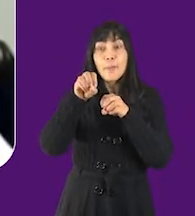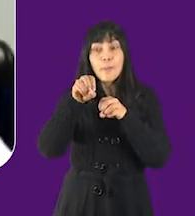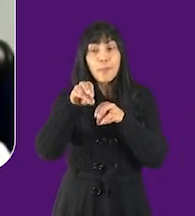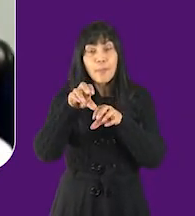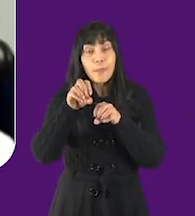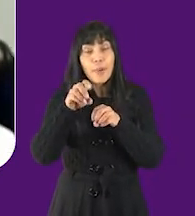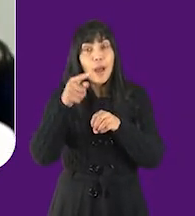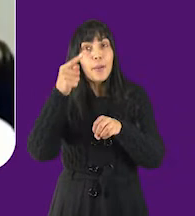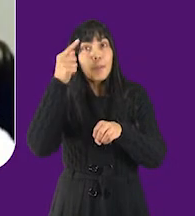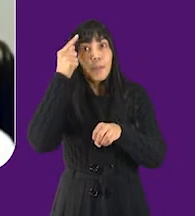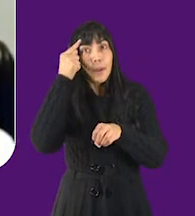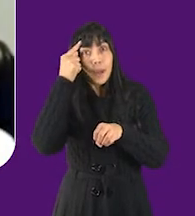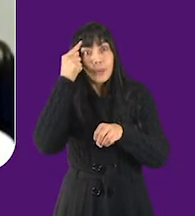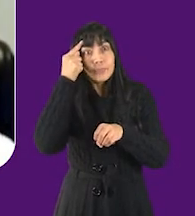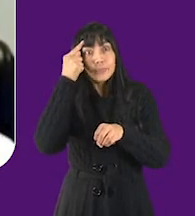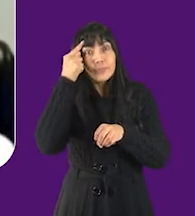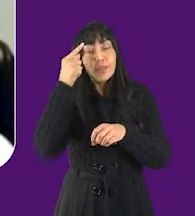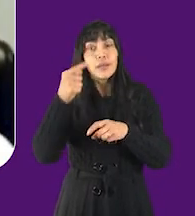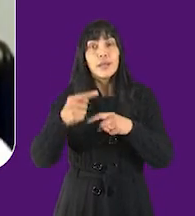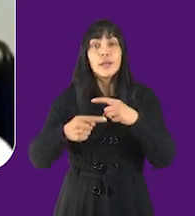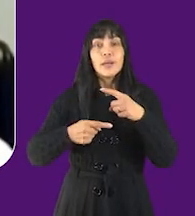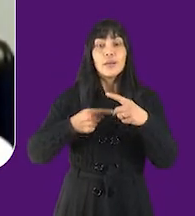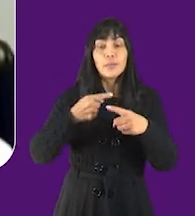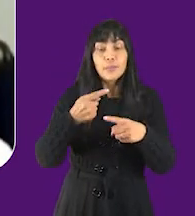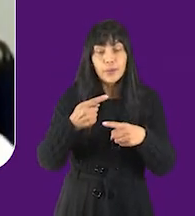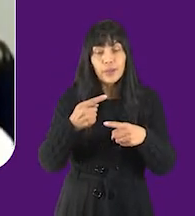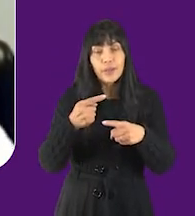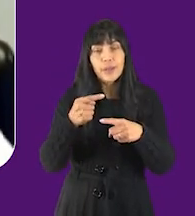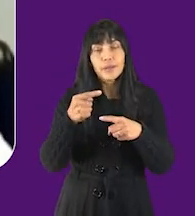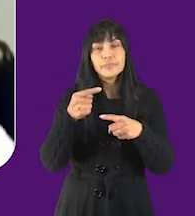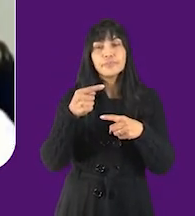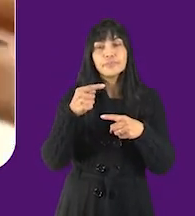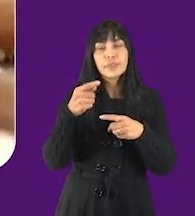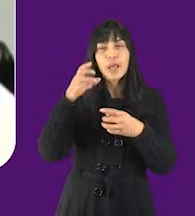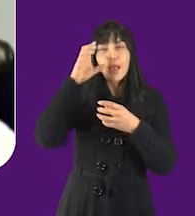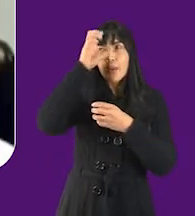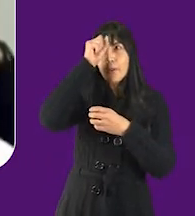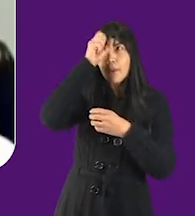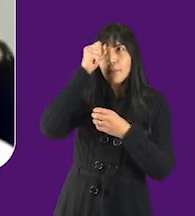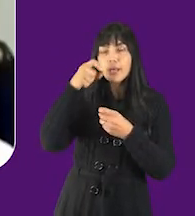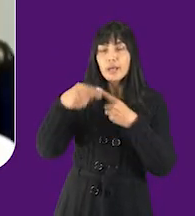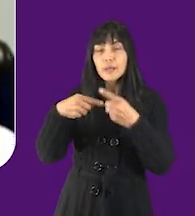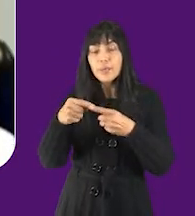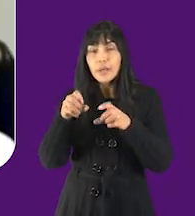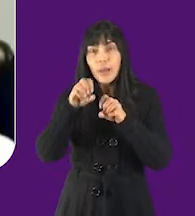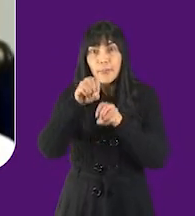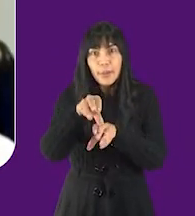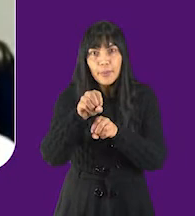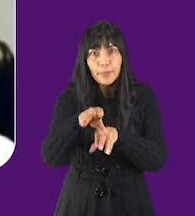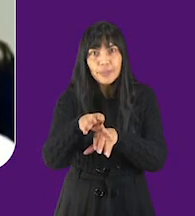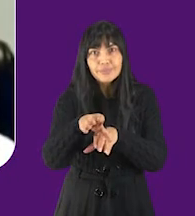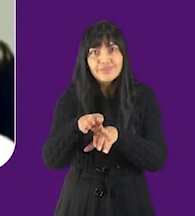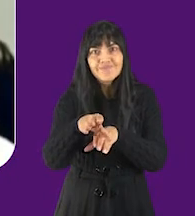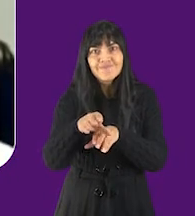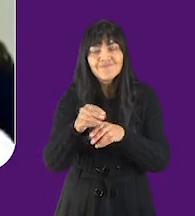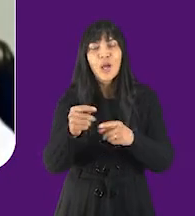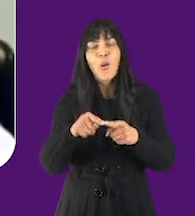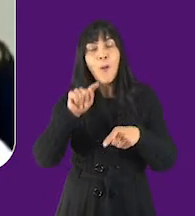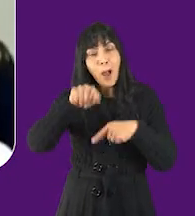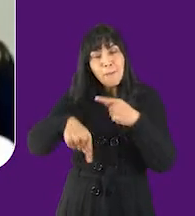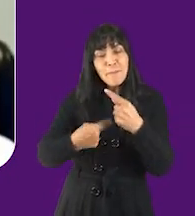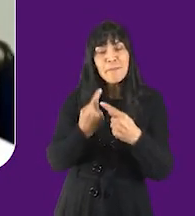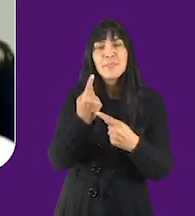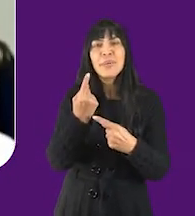pessoas serem ouvidas e juntamente com aquele core, né, de querer que todos melhorem junto, isso é uma fórmula de sucesso.